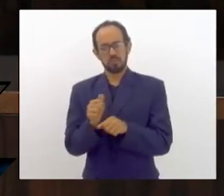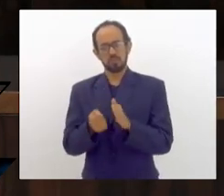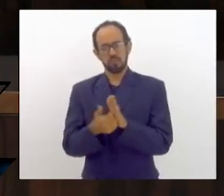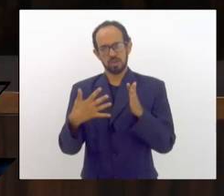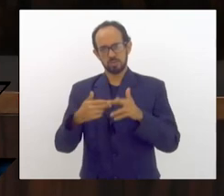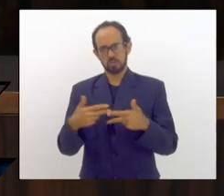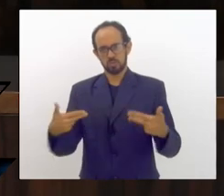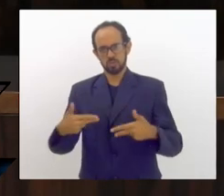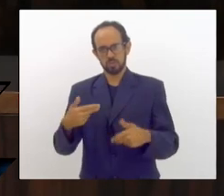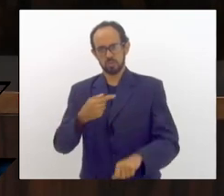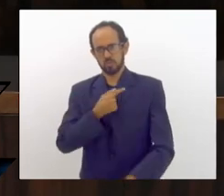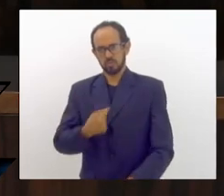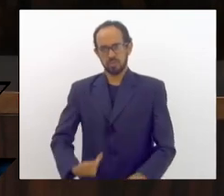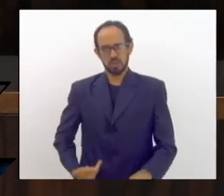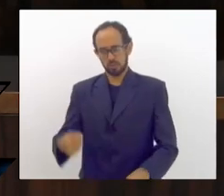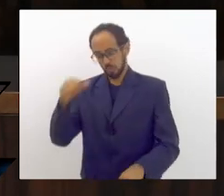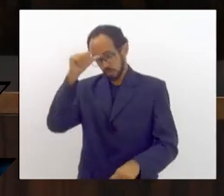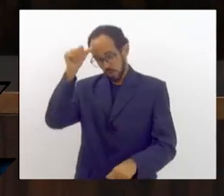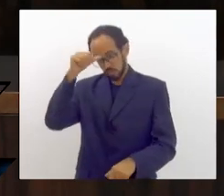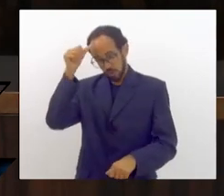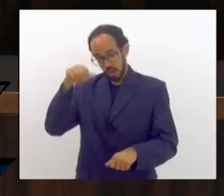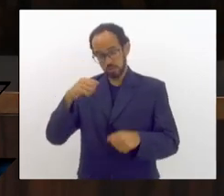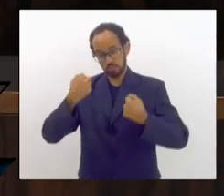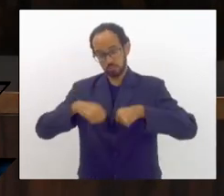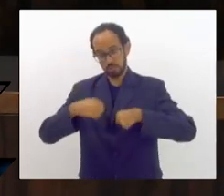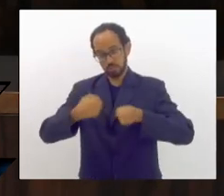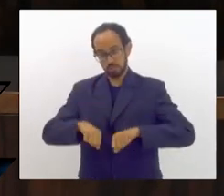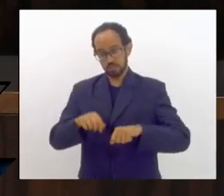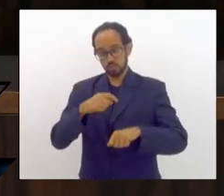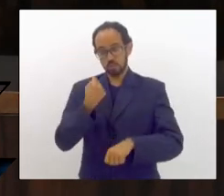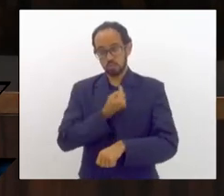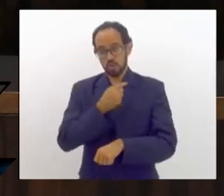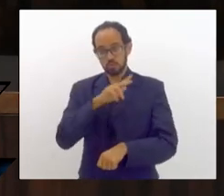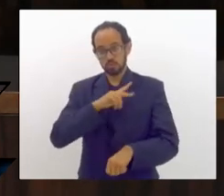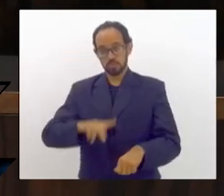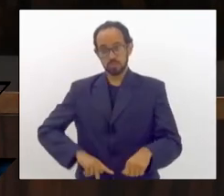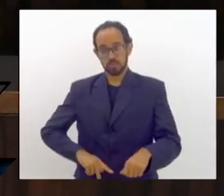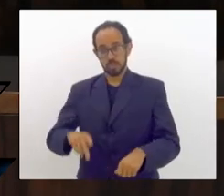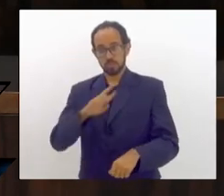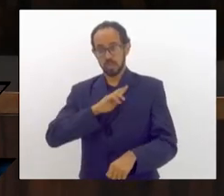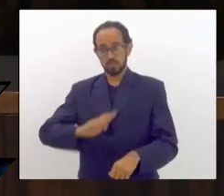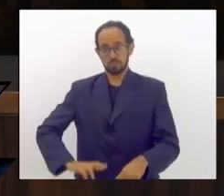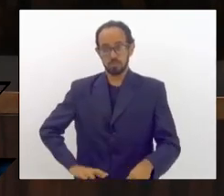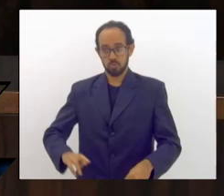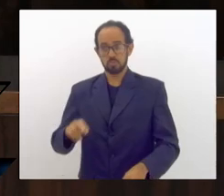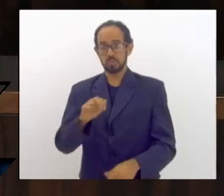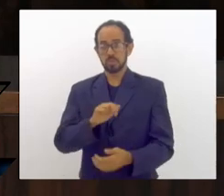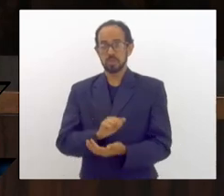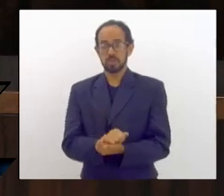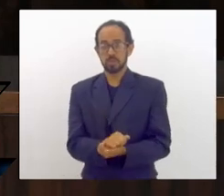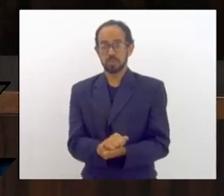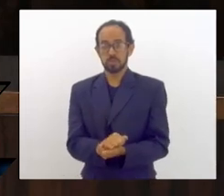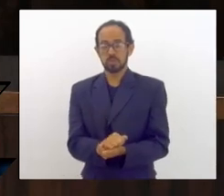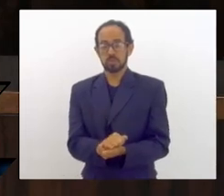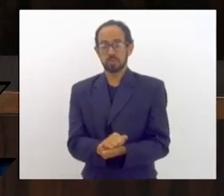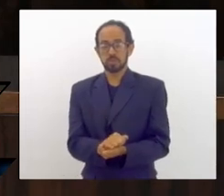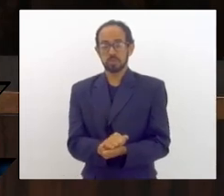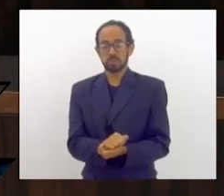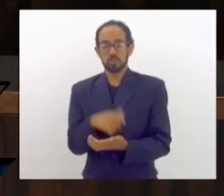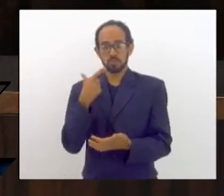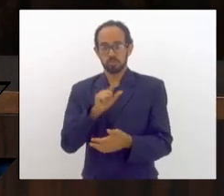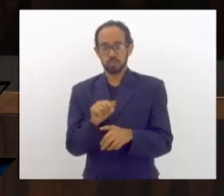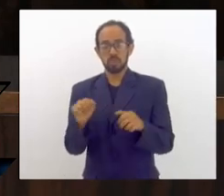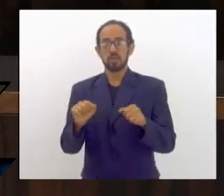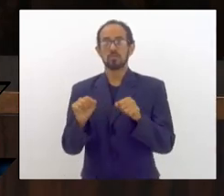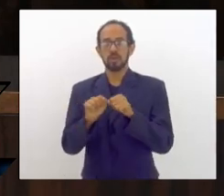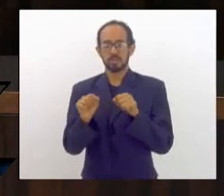governador nosso, Cláudio Castro, nosso governador, nosso presidente também da República, né? Vamos trazer muitas coisas para o Rio de